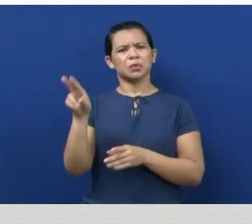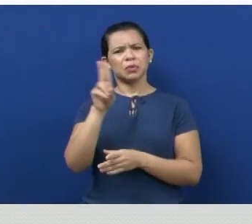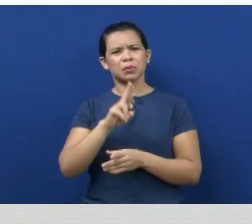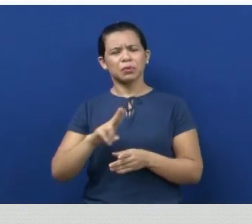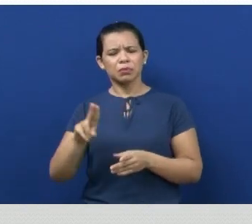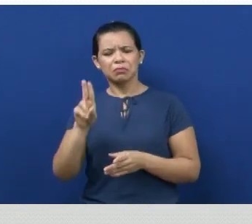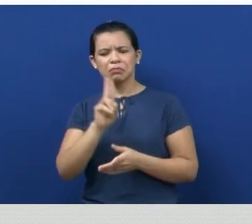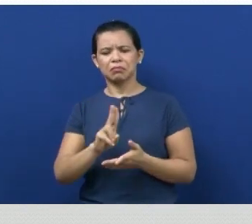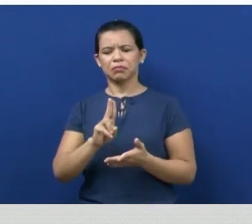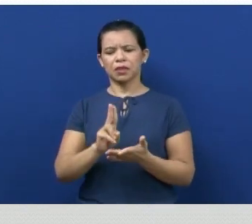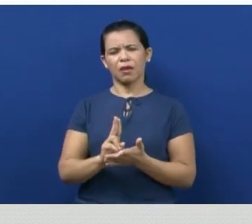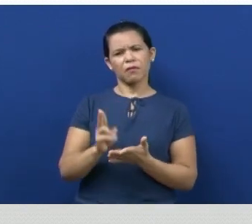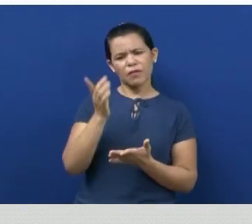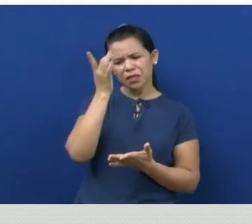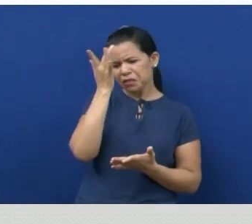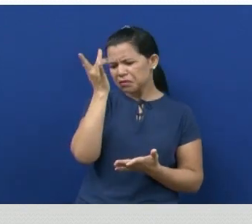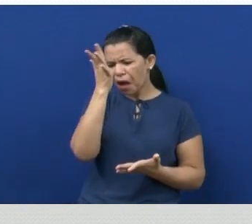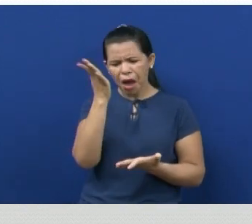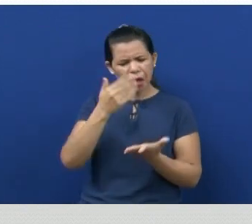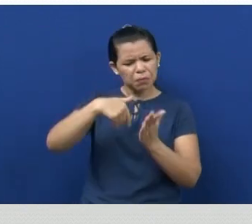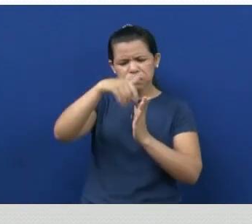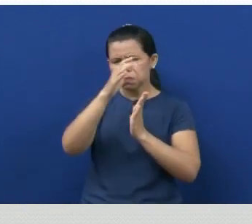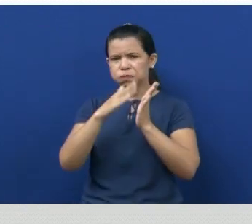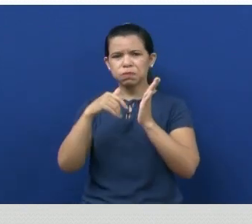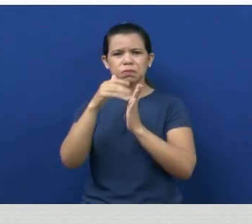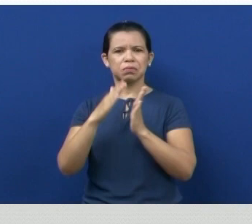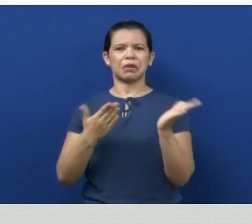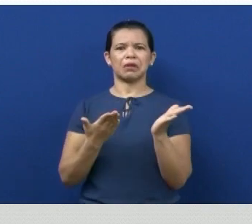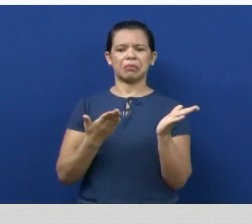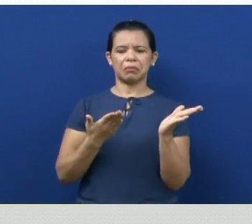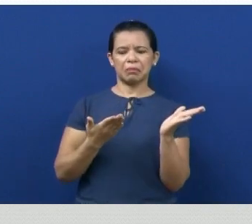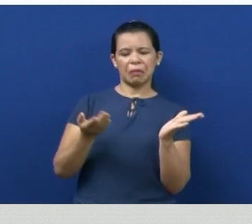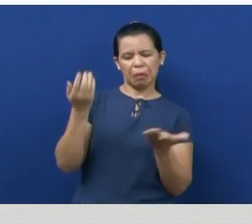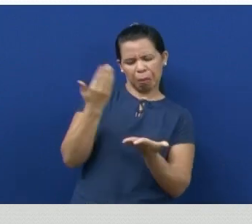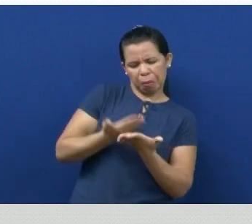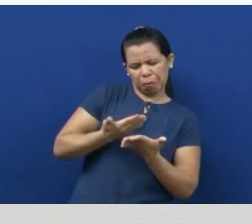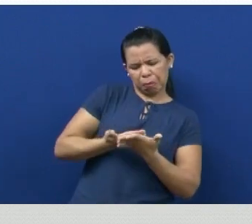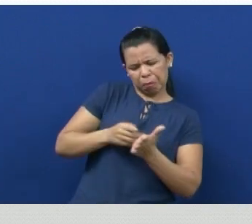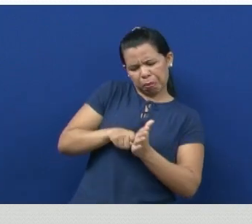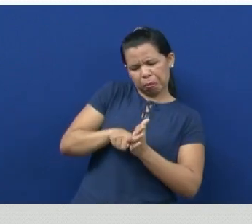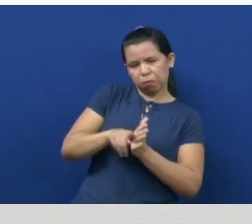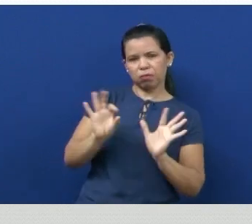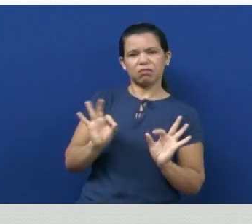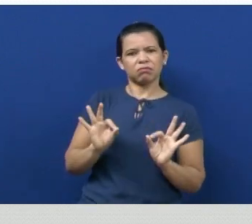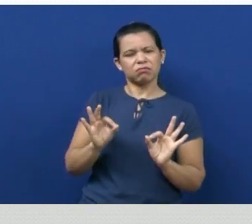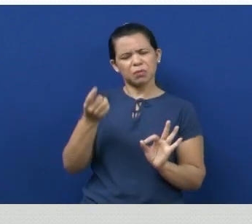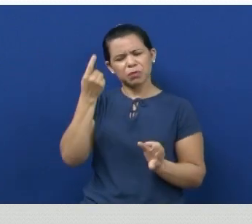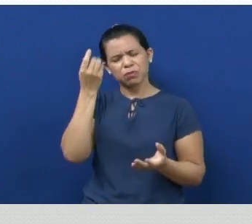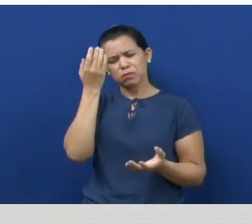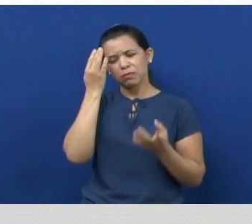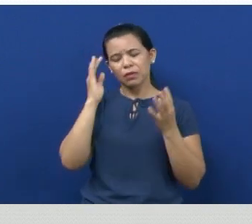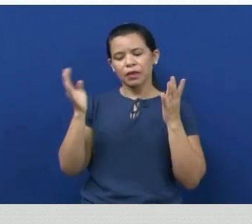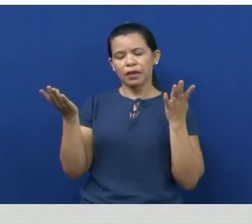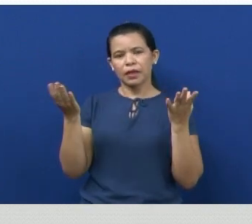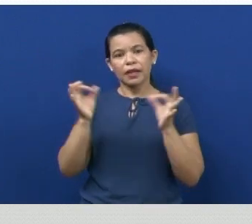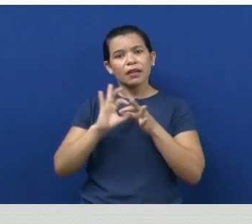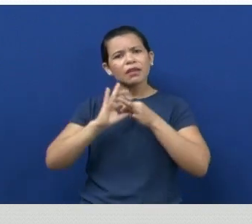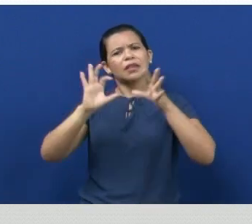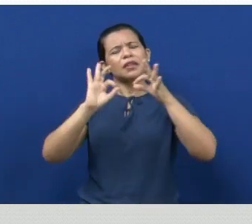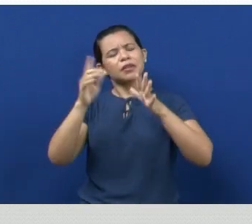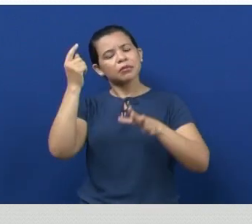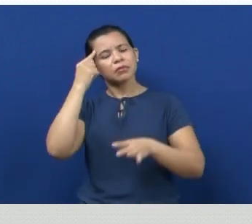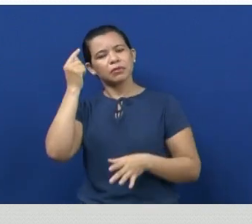do que técnicas. Os artistas impressionistas, eles preferiam pintar muitas vezes ao ar livre, para